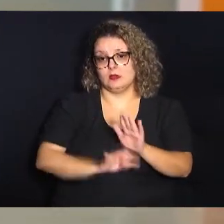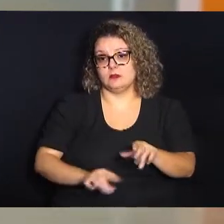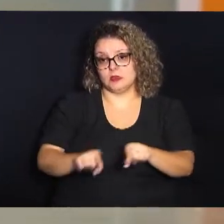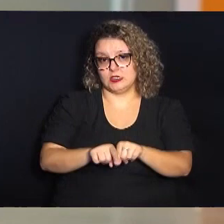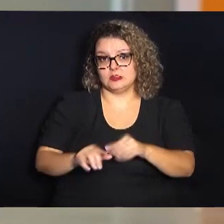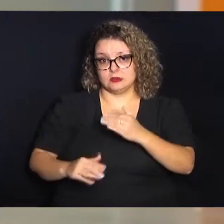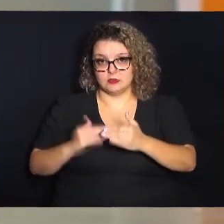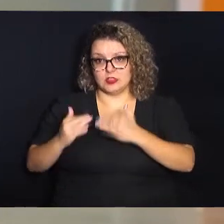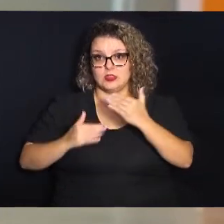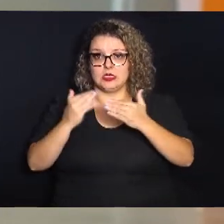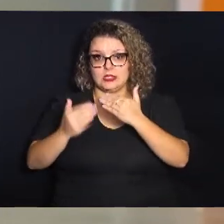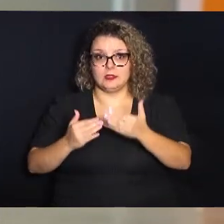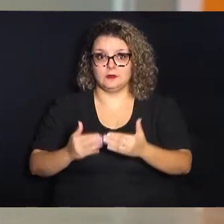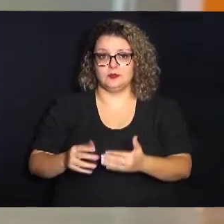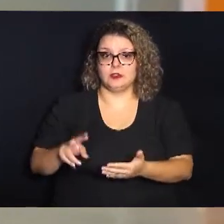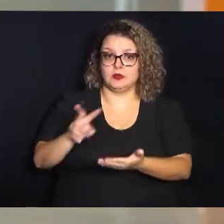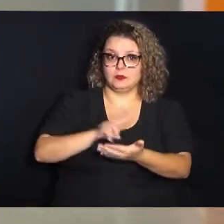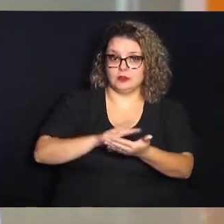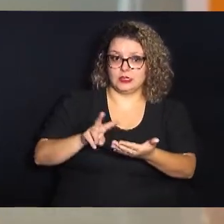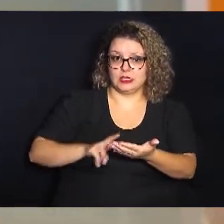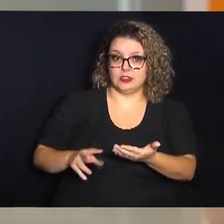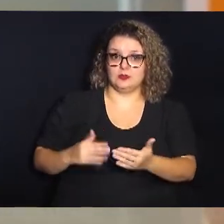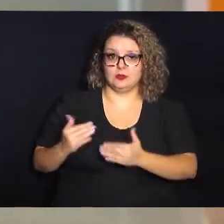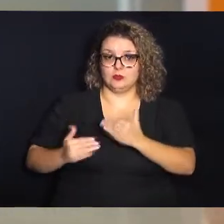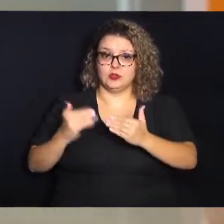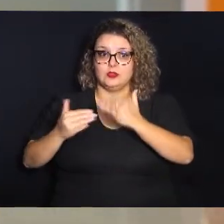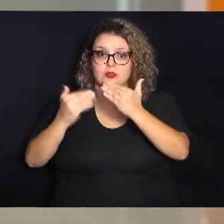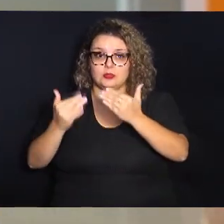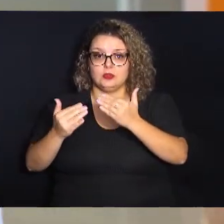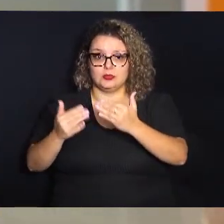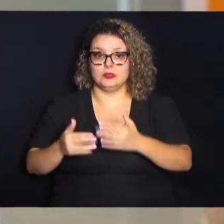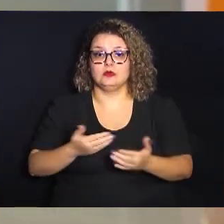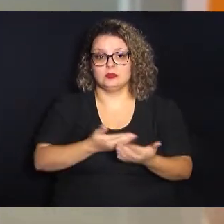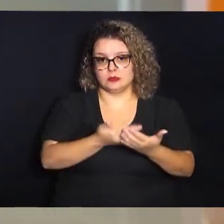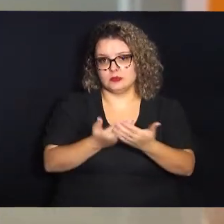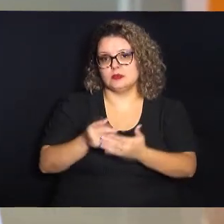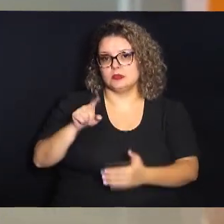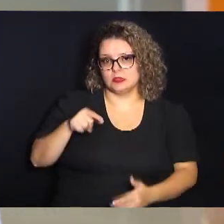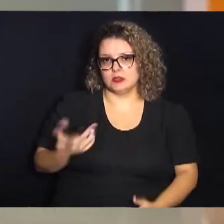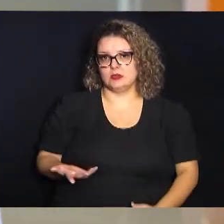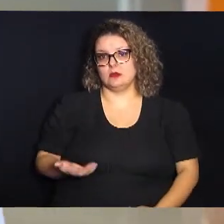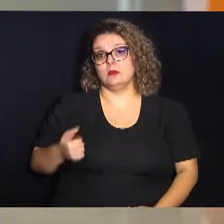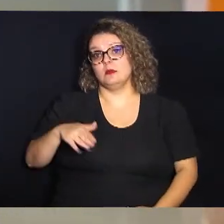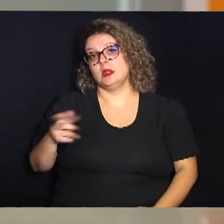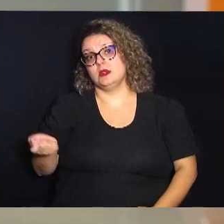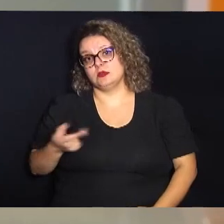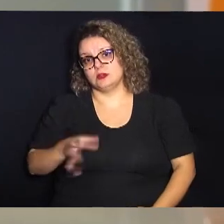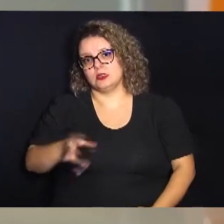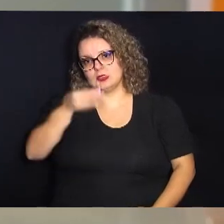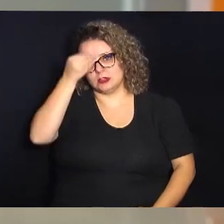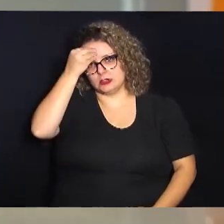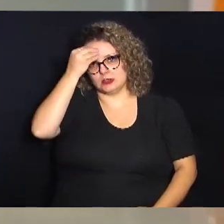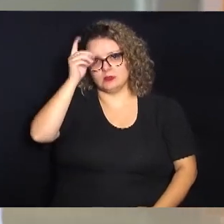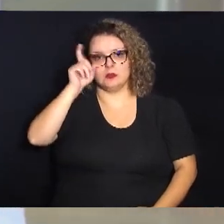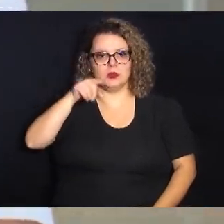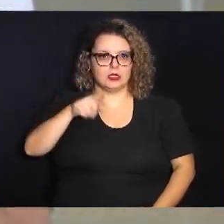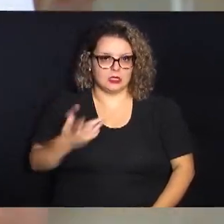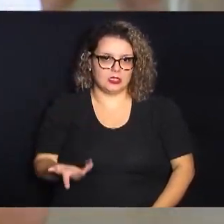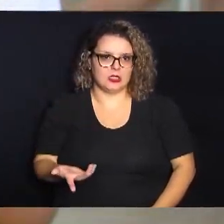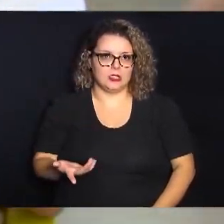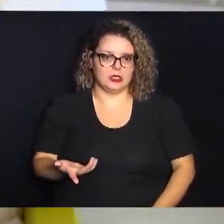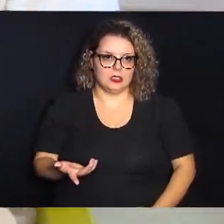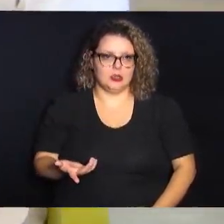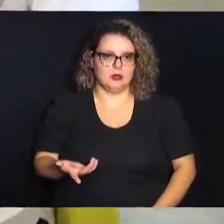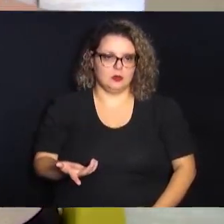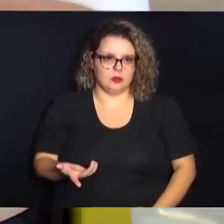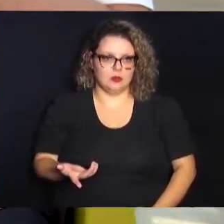também com a produção, né? Então você lendo, você produzindo, você está estudando, mais do que apenas decorando. Pois é, então quer